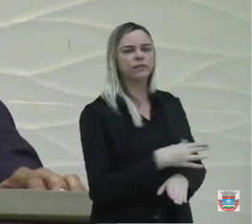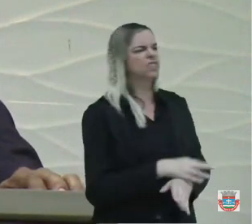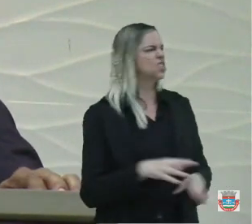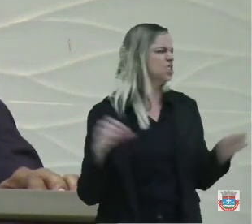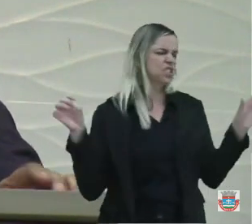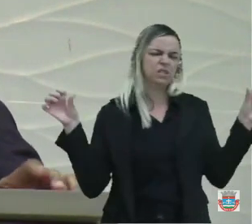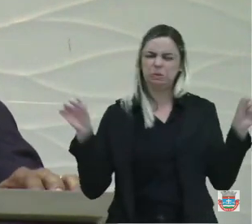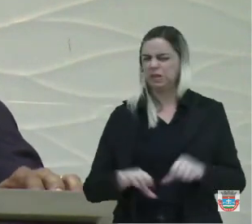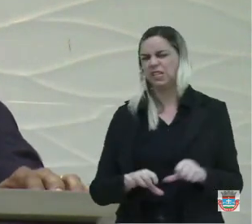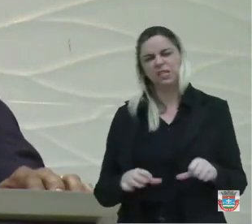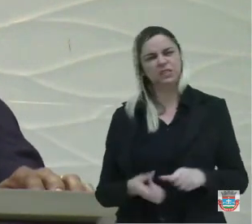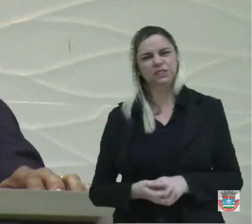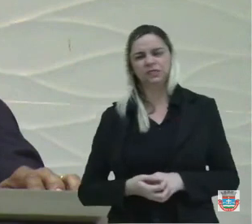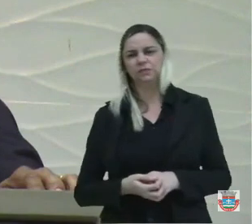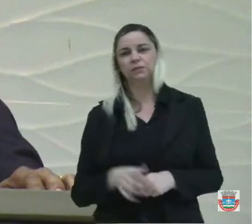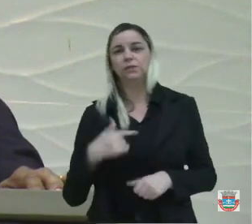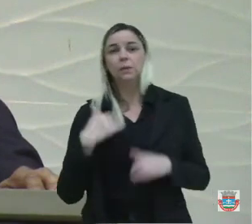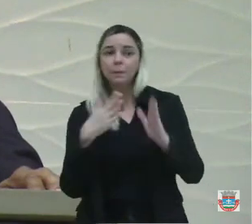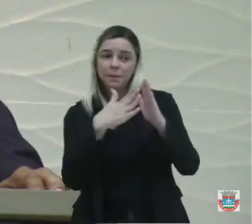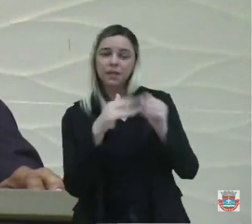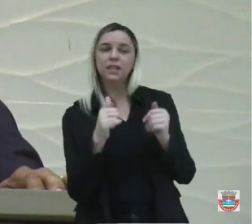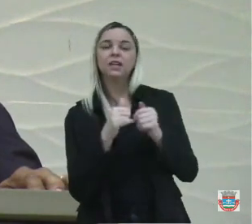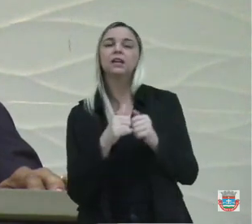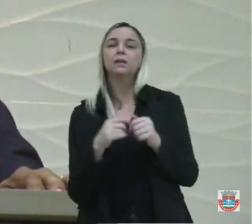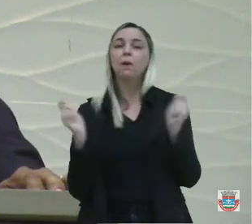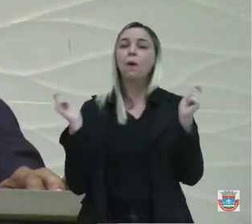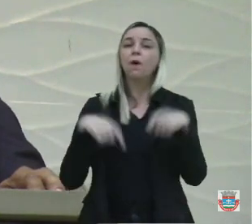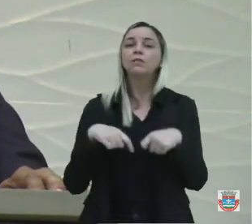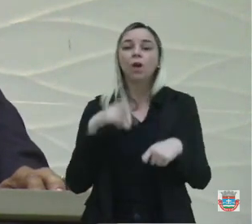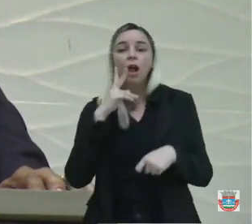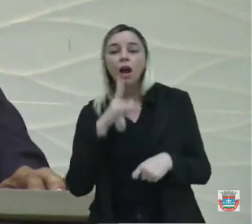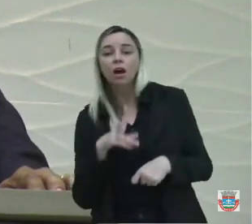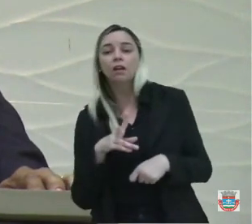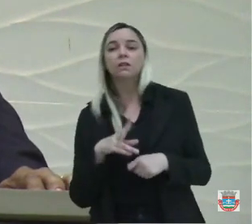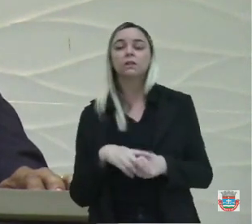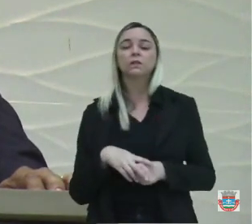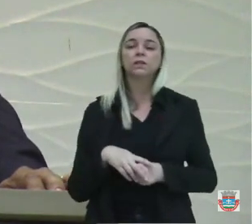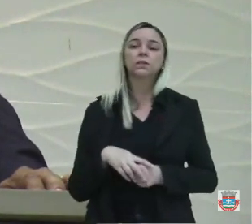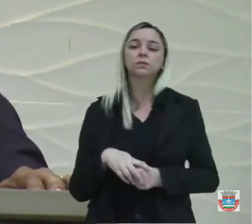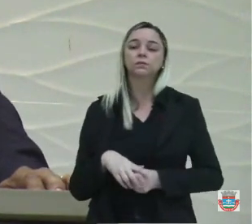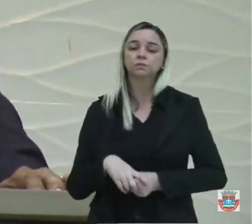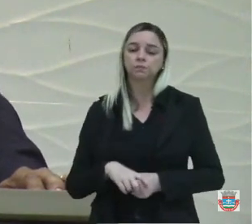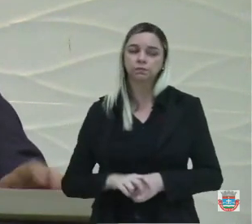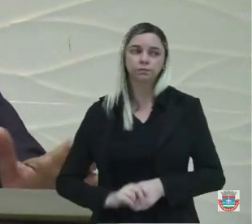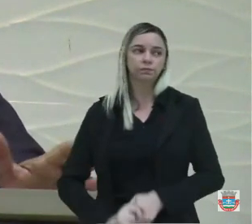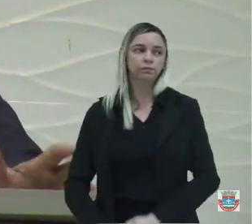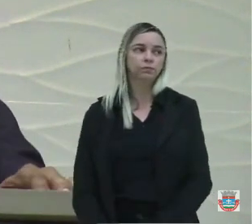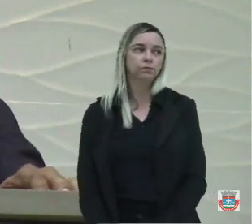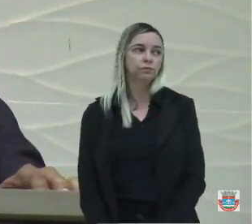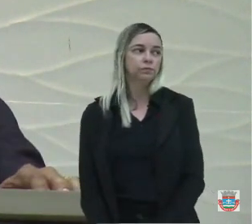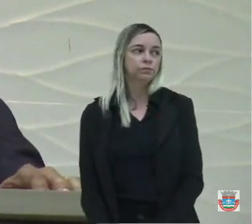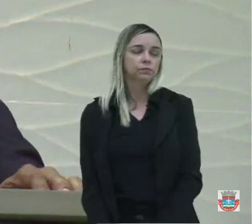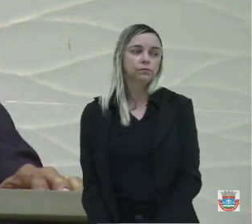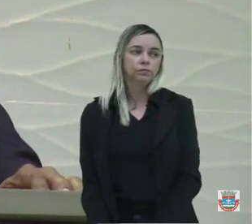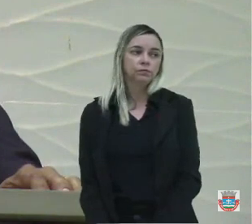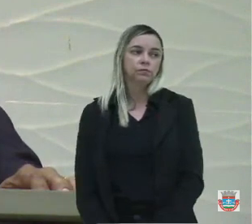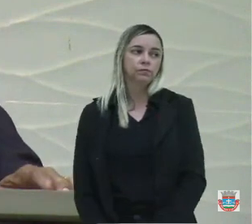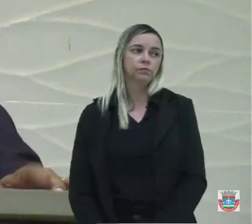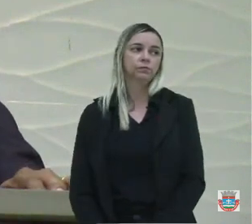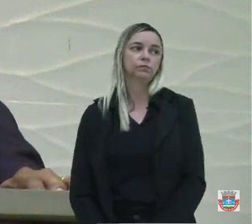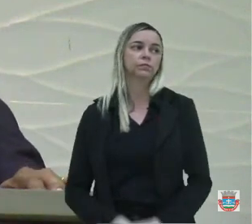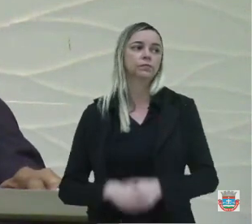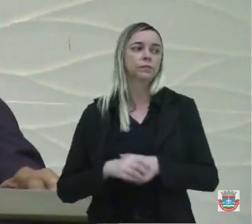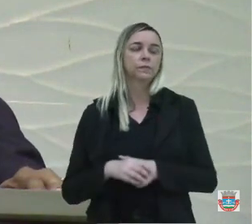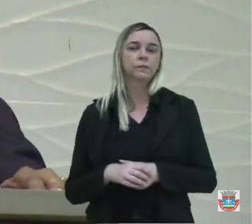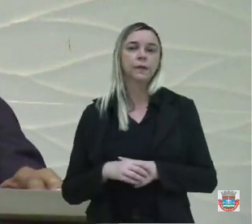péssimo. Então, pedir que ele possa ver aí com o governo do estado, que possa, que lá é asfalto, né? Que